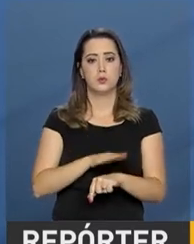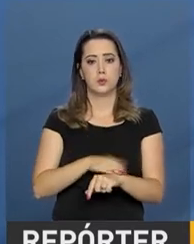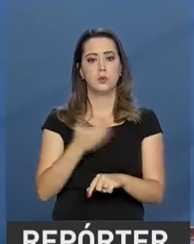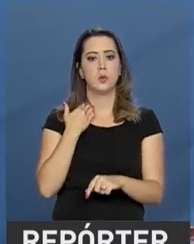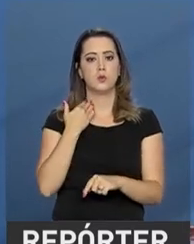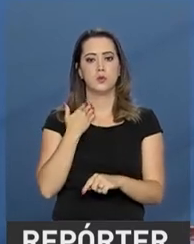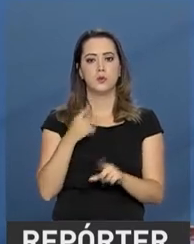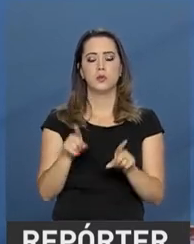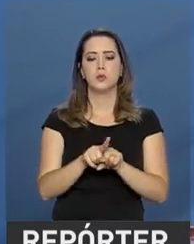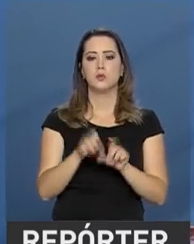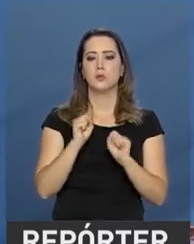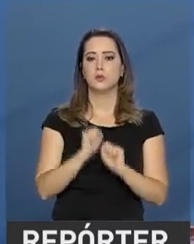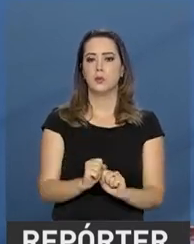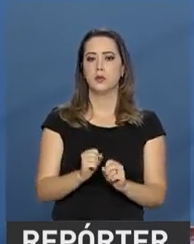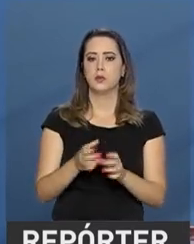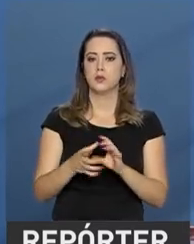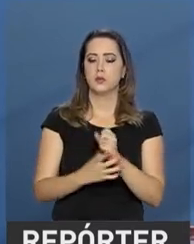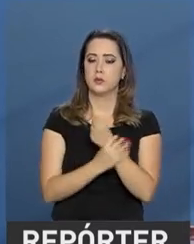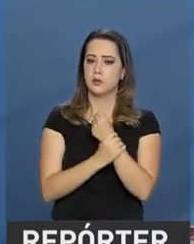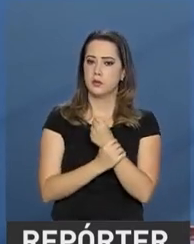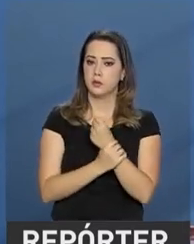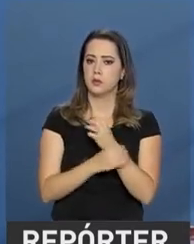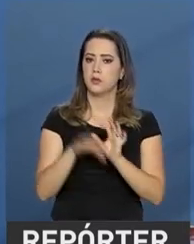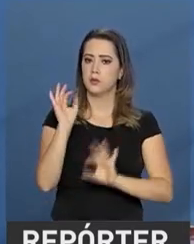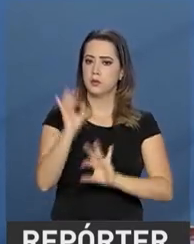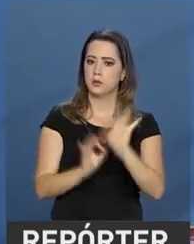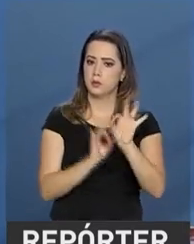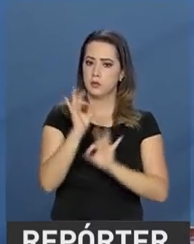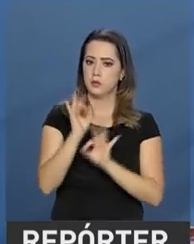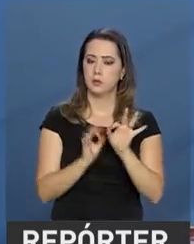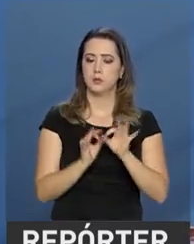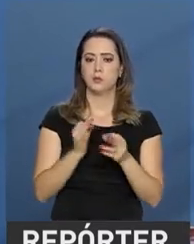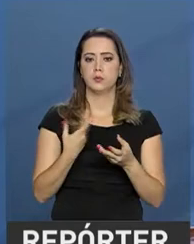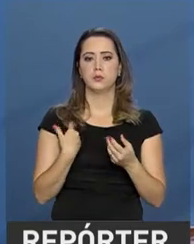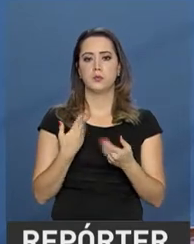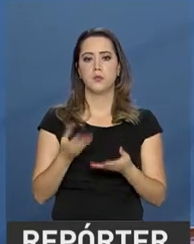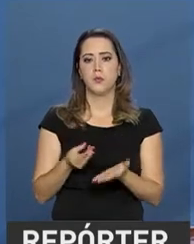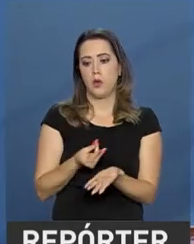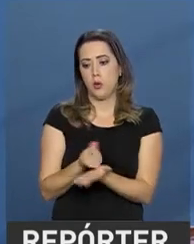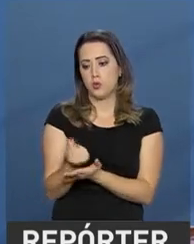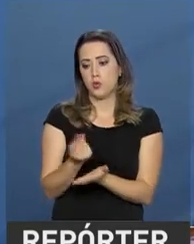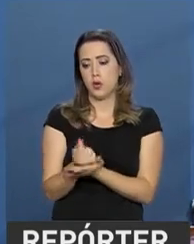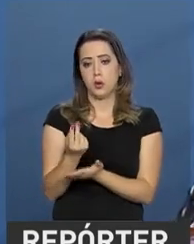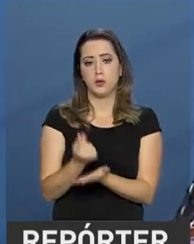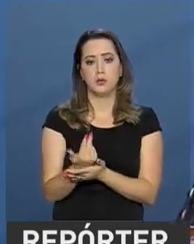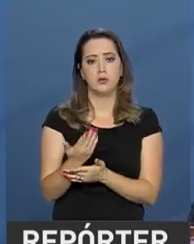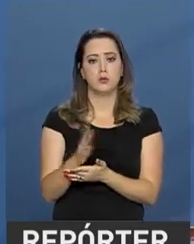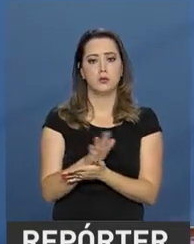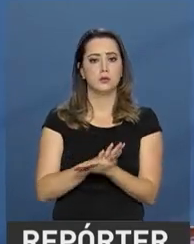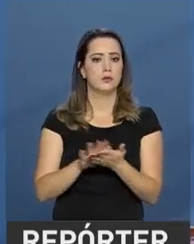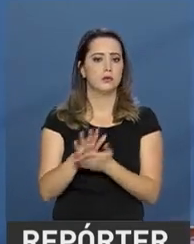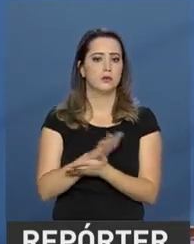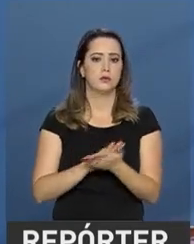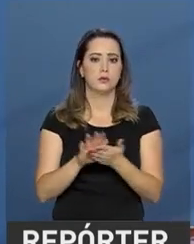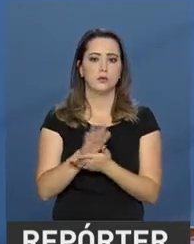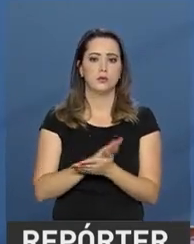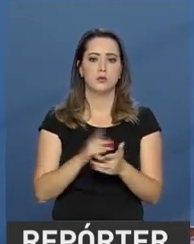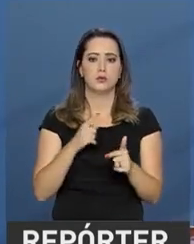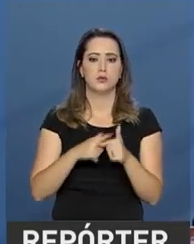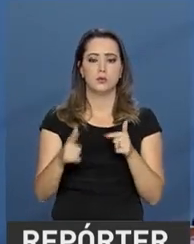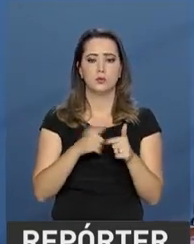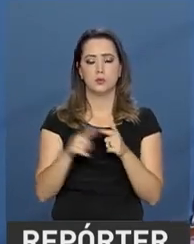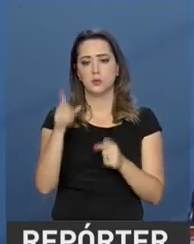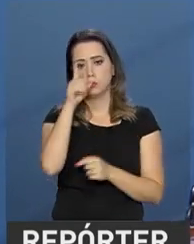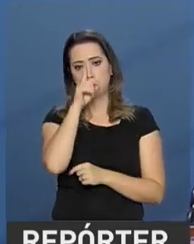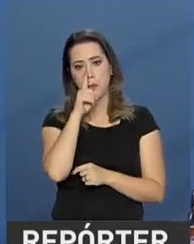instituições financeiras tenham segurança e planejamento para aportar esses recursos têm sem qualquer tipo de